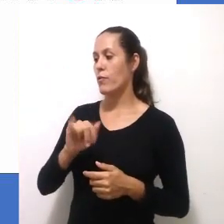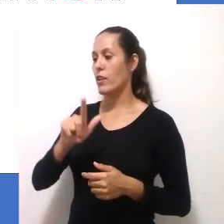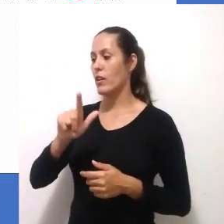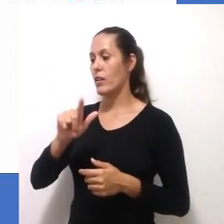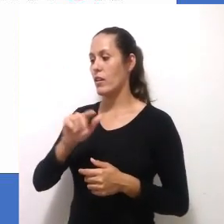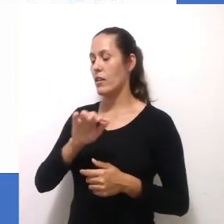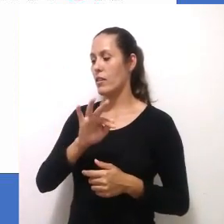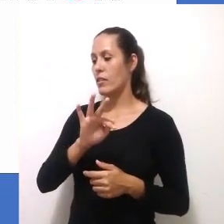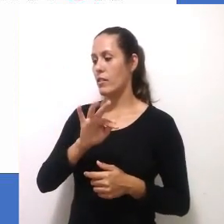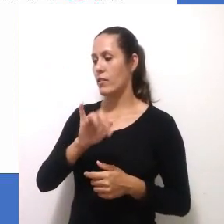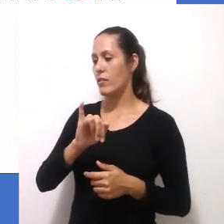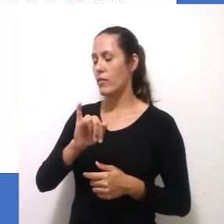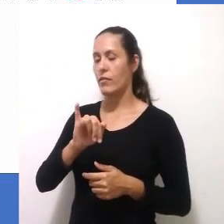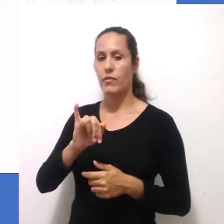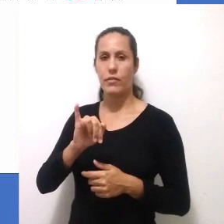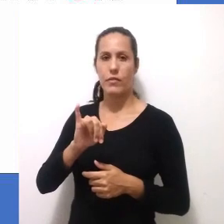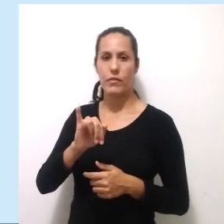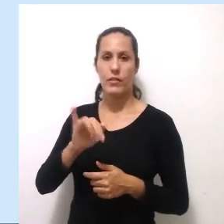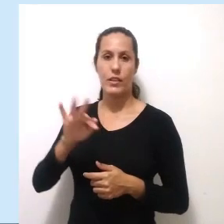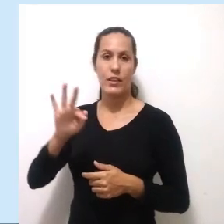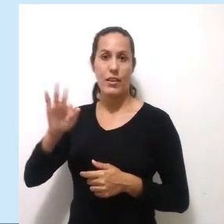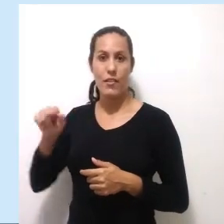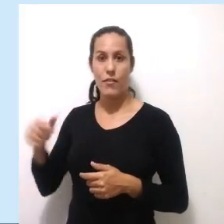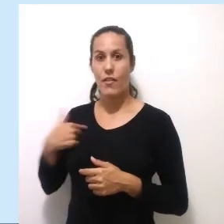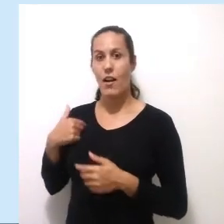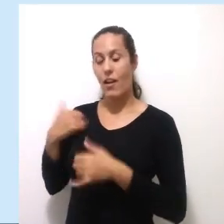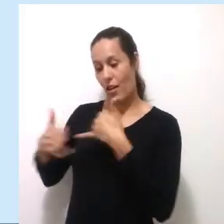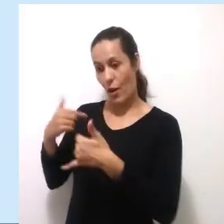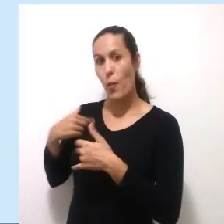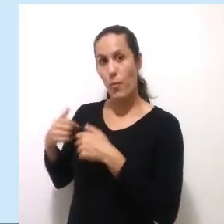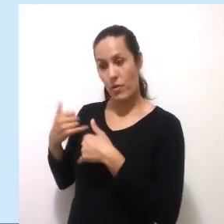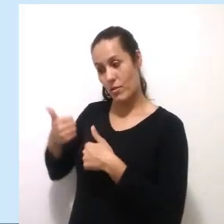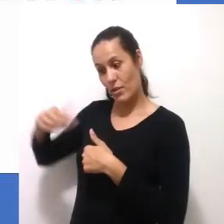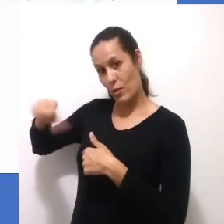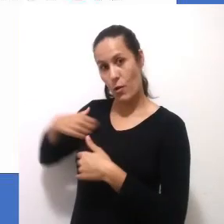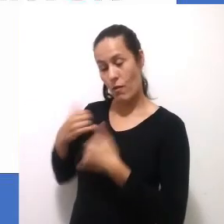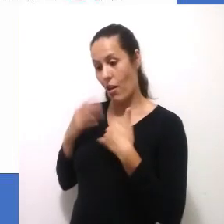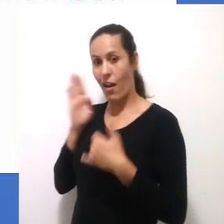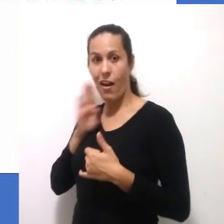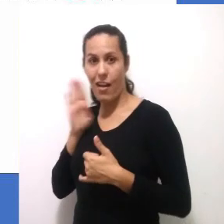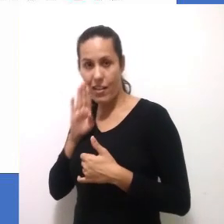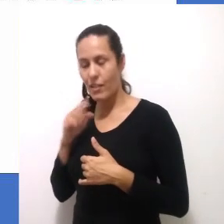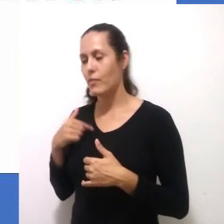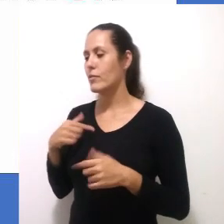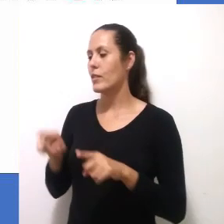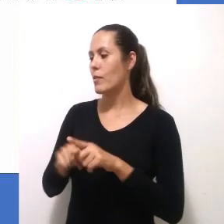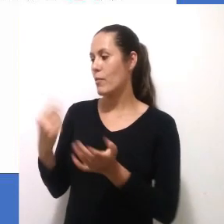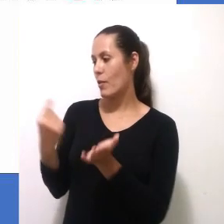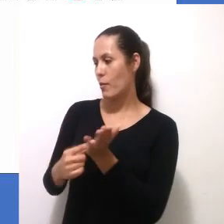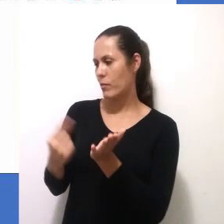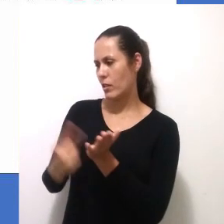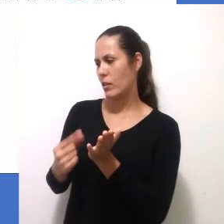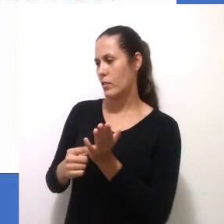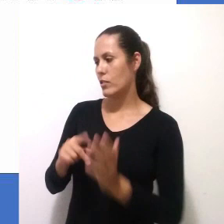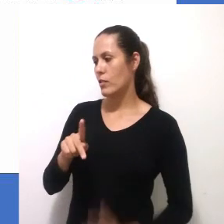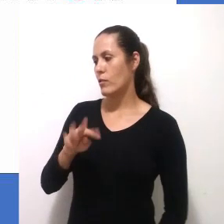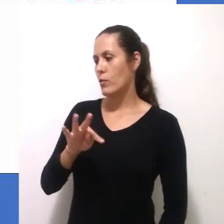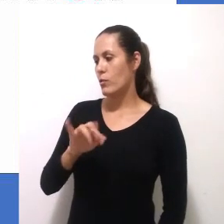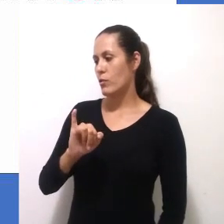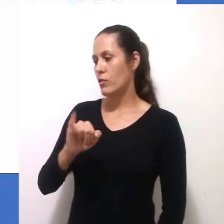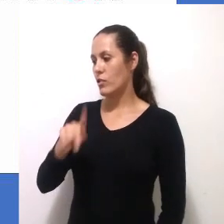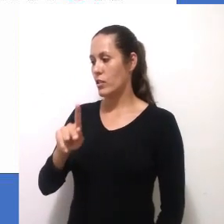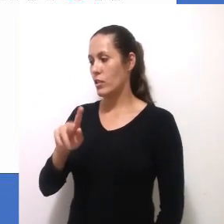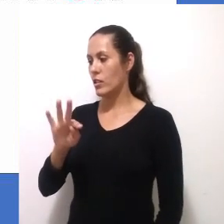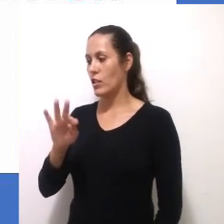FIFA 19, FIFA 19, que eu jogo muito também, é muito bacana, e o aplicativo que está bombando nas redes